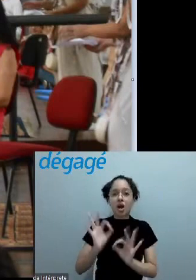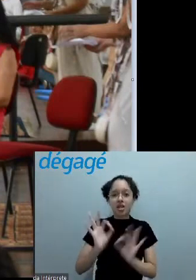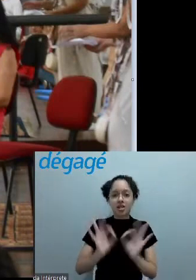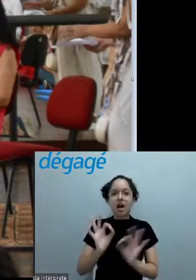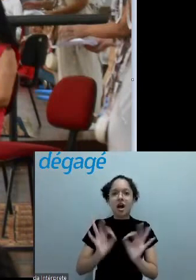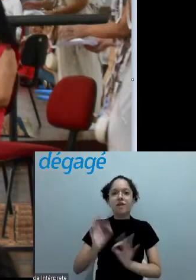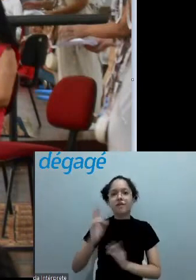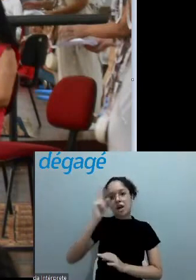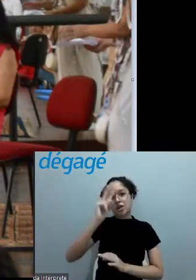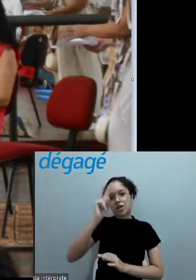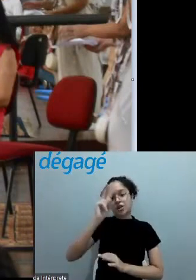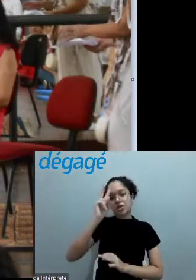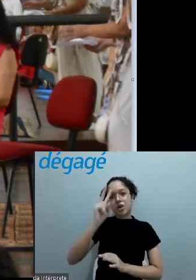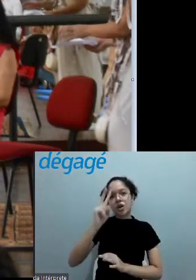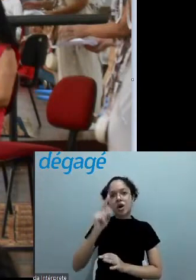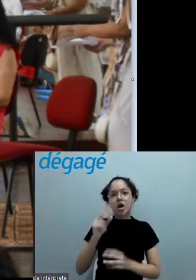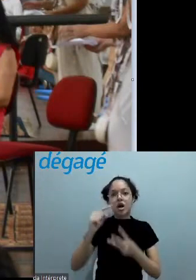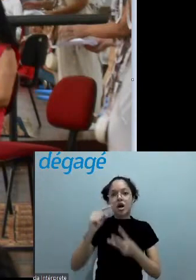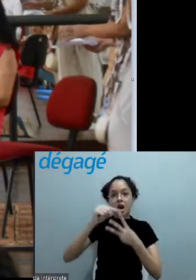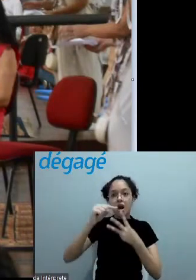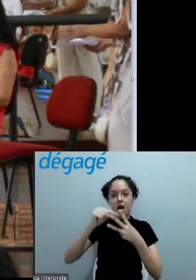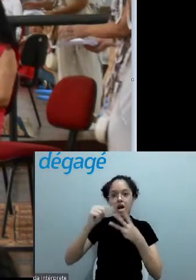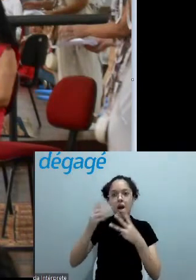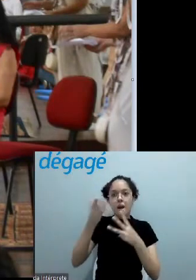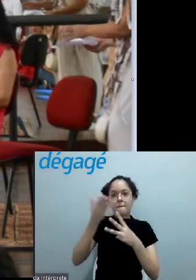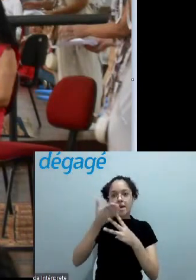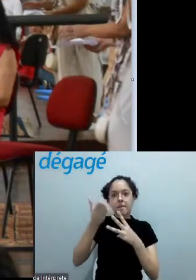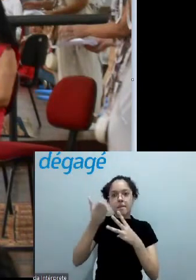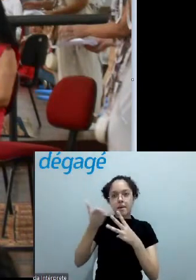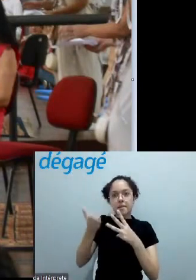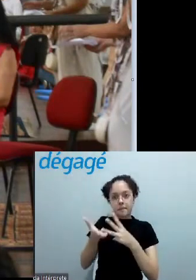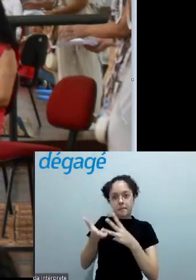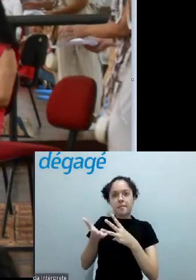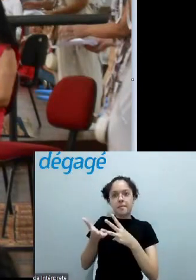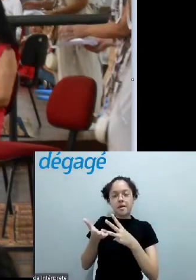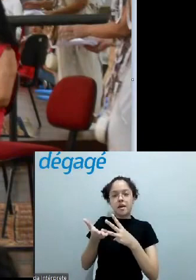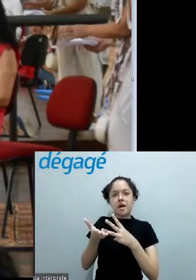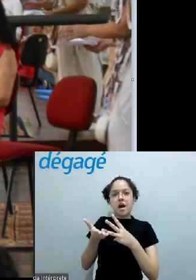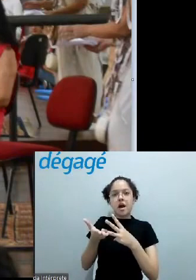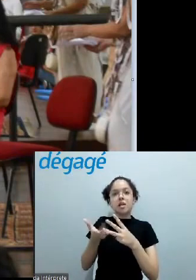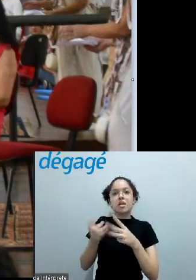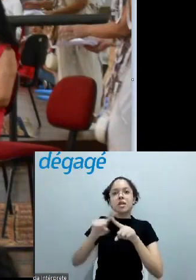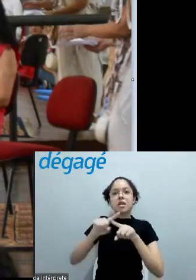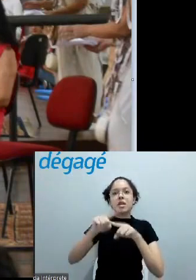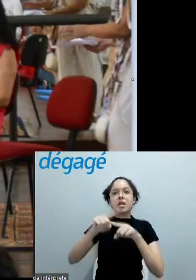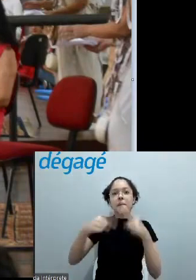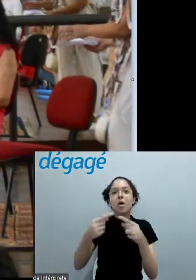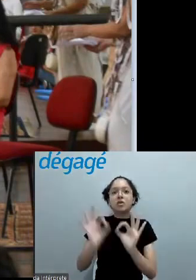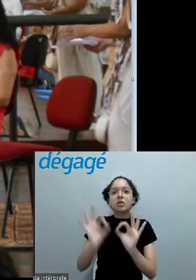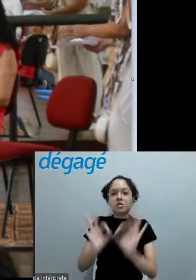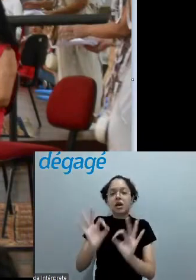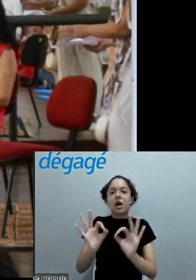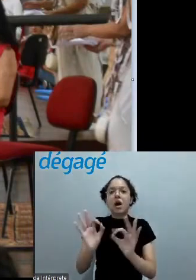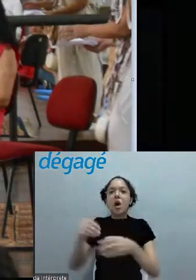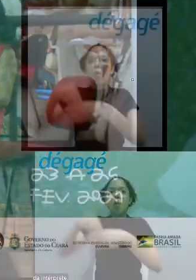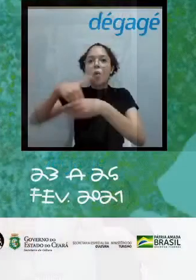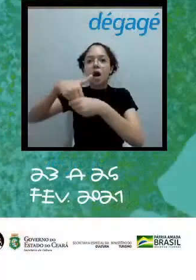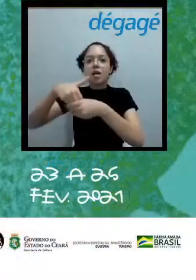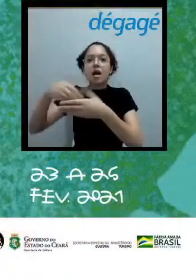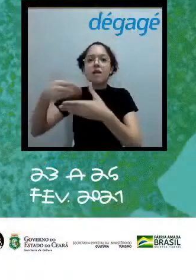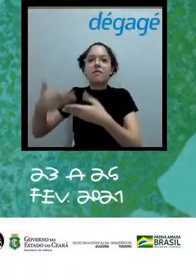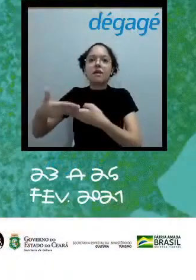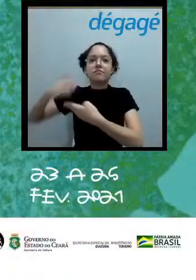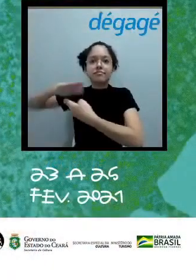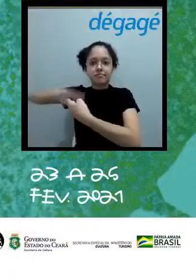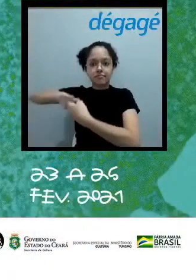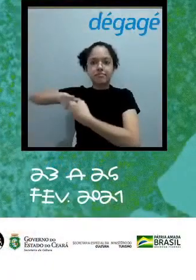imagens, em três momentos, e a gente colocava num envelope. Eu trouxe. Aí, nesse envelope, era tipo um envelope desse, só que era